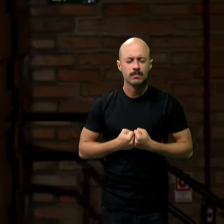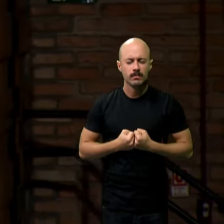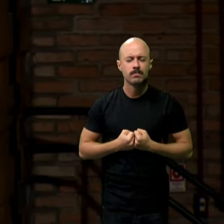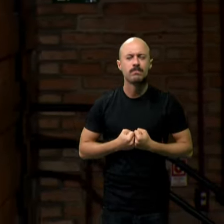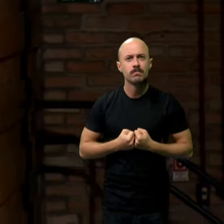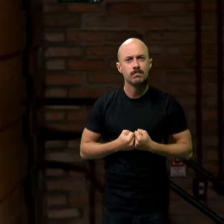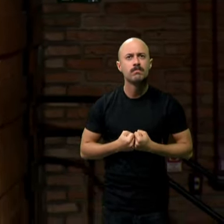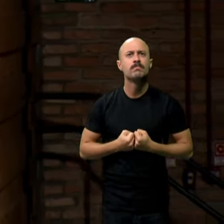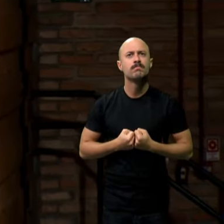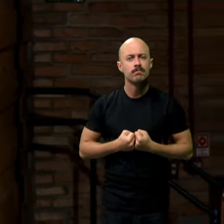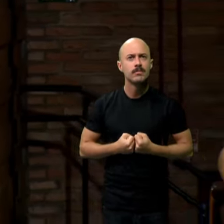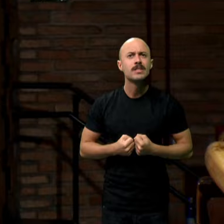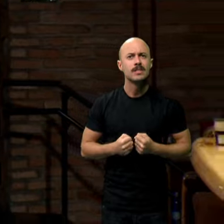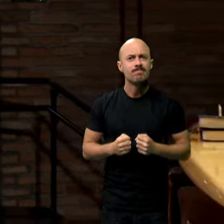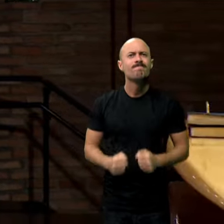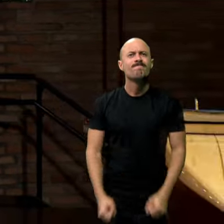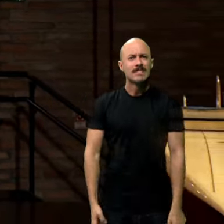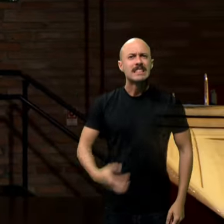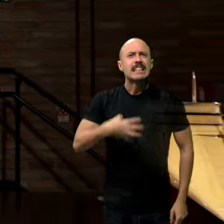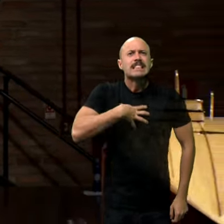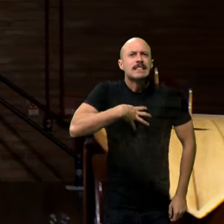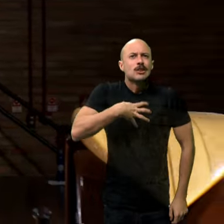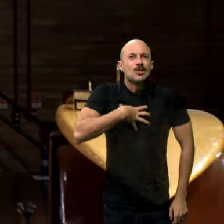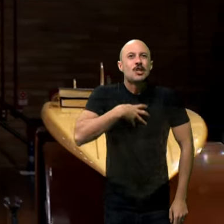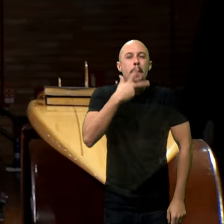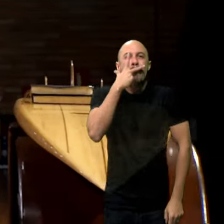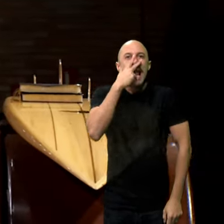Isto está ficando pesado. Ele está aqui.